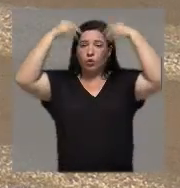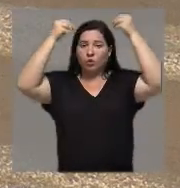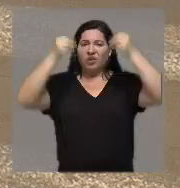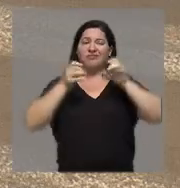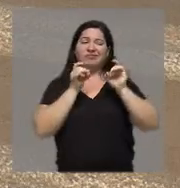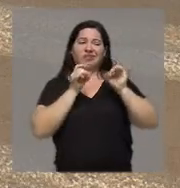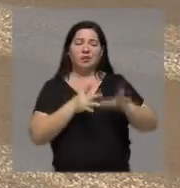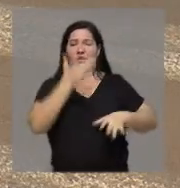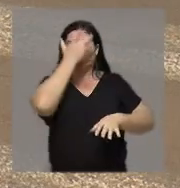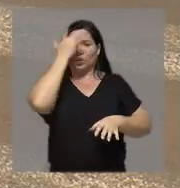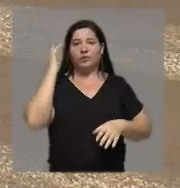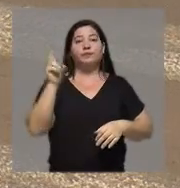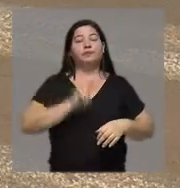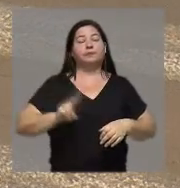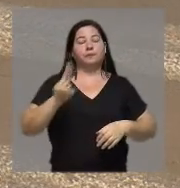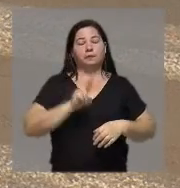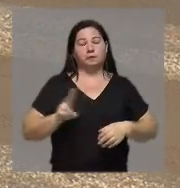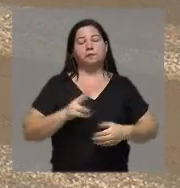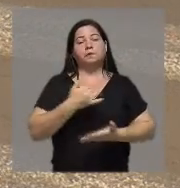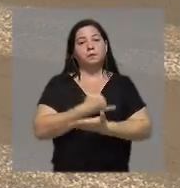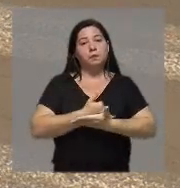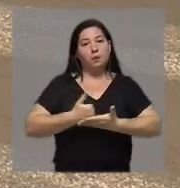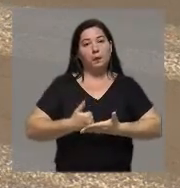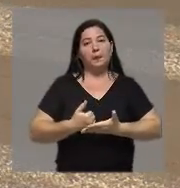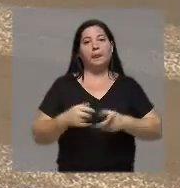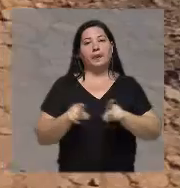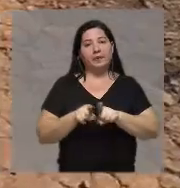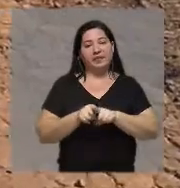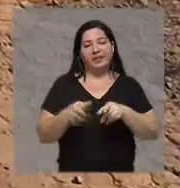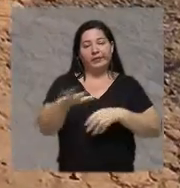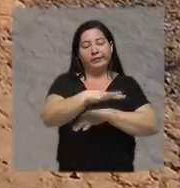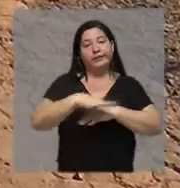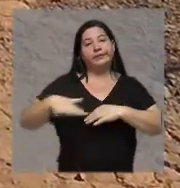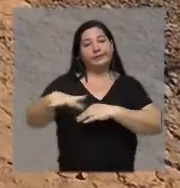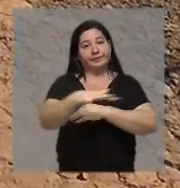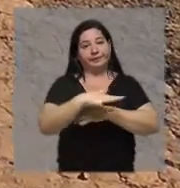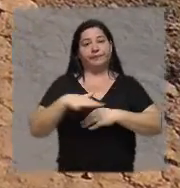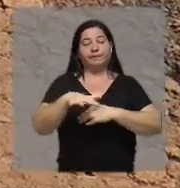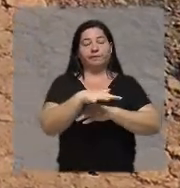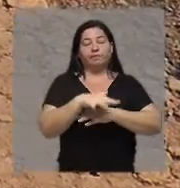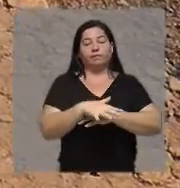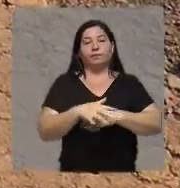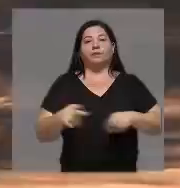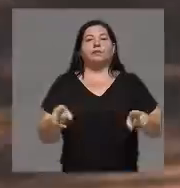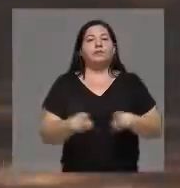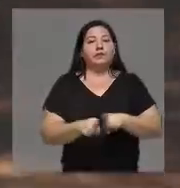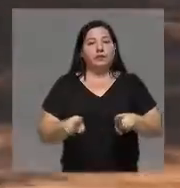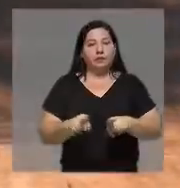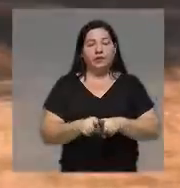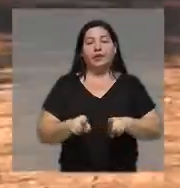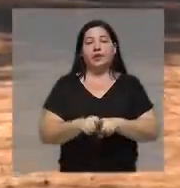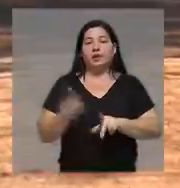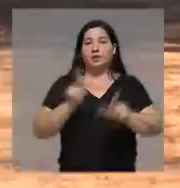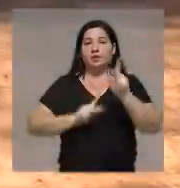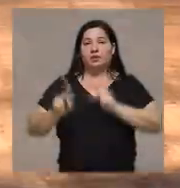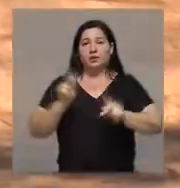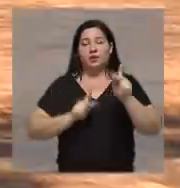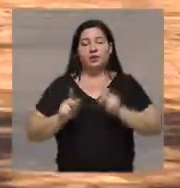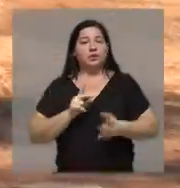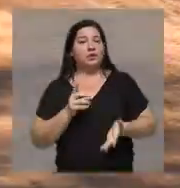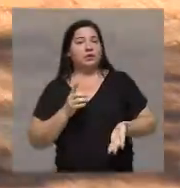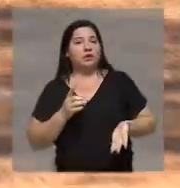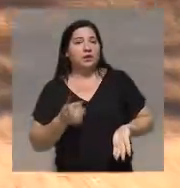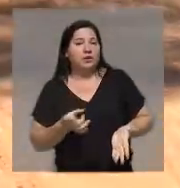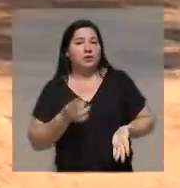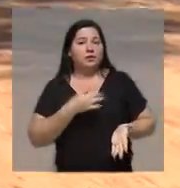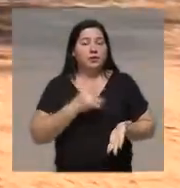é o usuário de droga, de ilícito, que acaba ficando, ocupando esse espaço, e o pior, colocando a população de bem em riscos, né? Aqui já